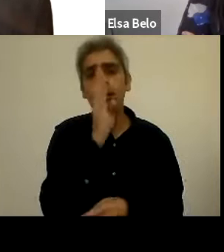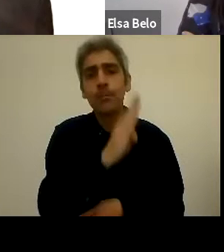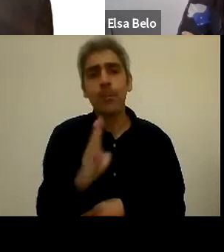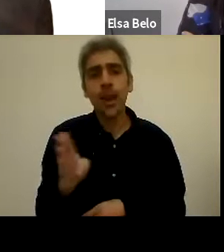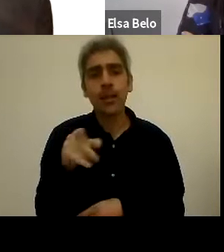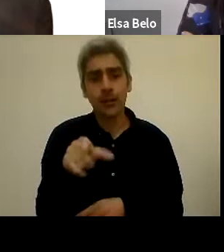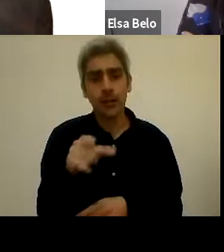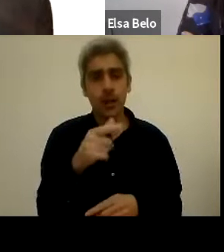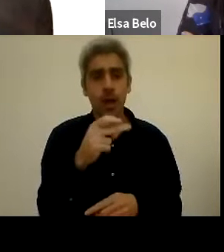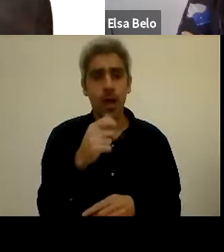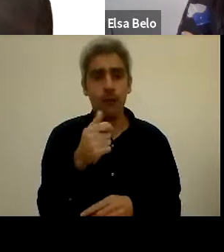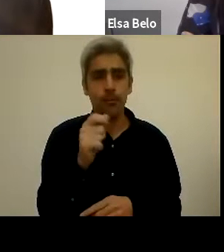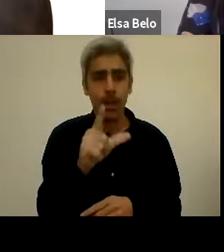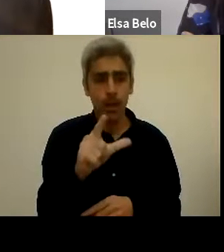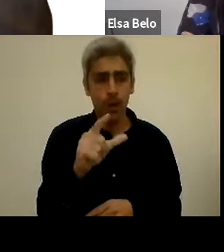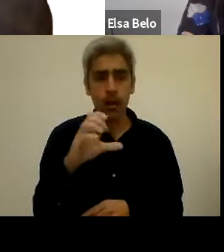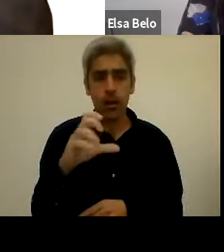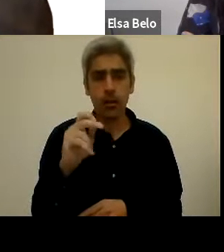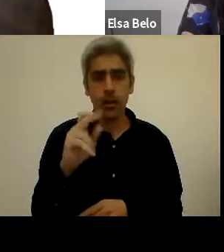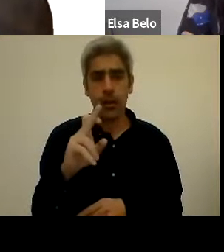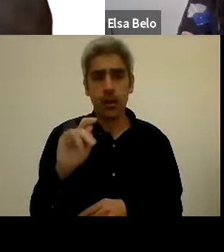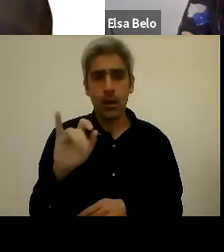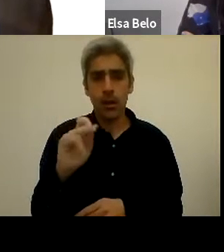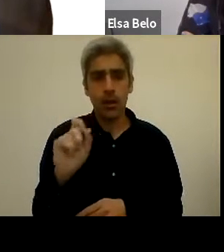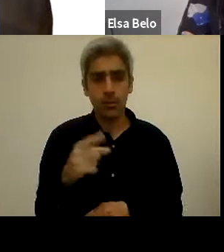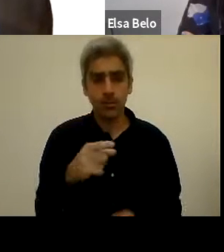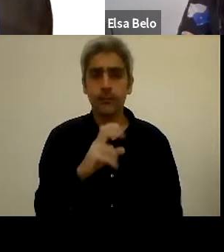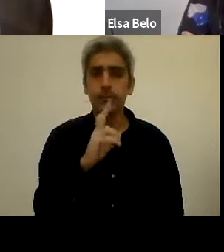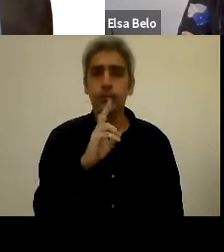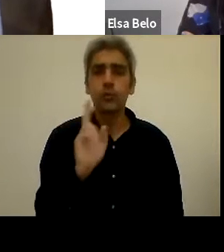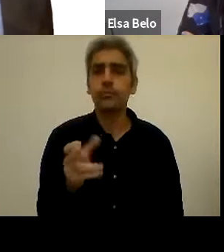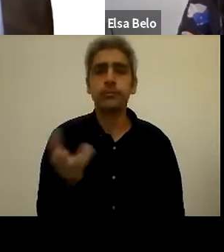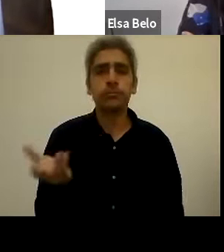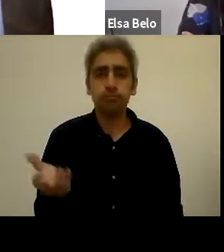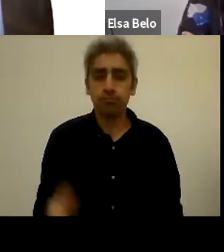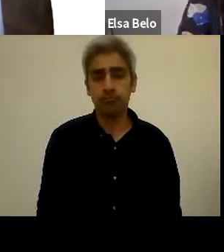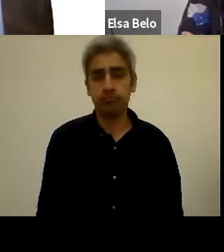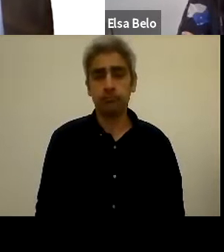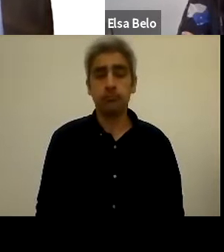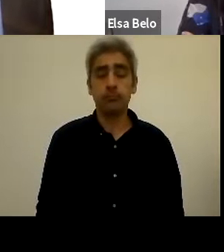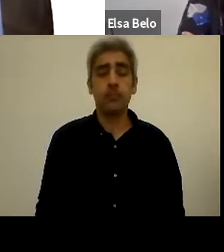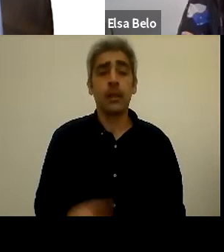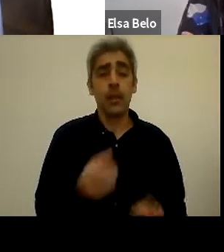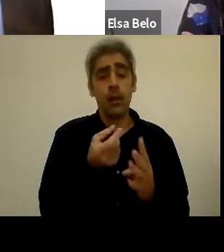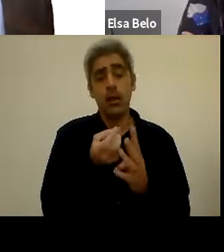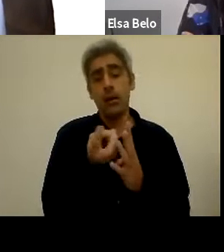Abel Carreira, muito rapidamente. Eu responderia que uma das variáveis fundamentais é planeamento e